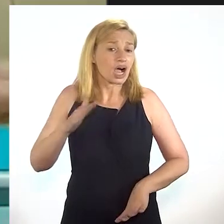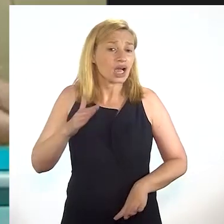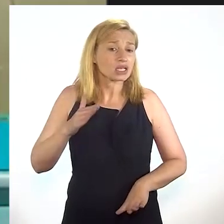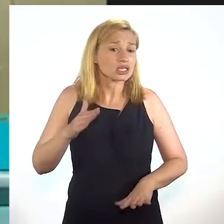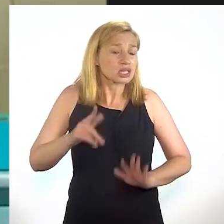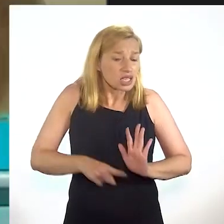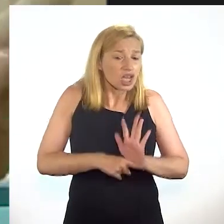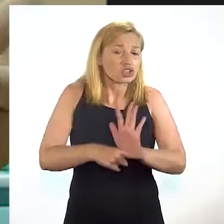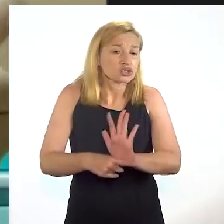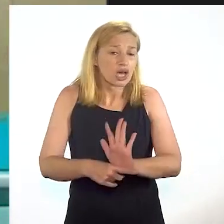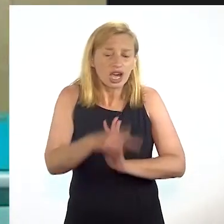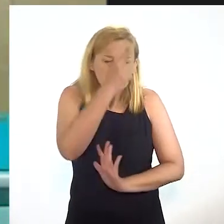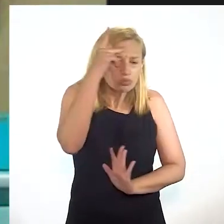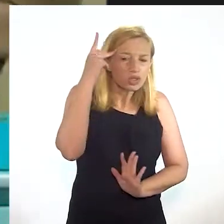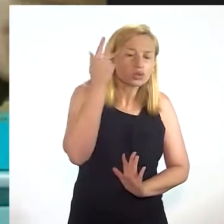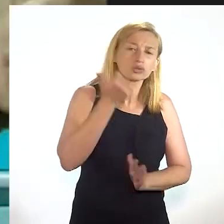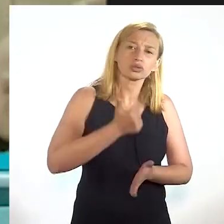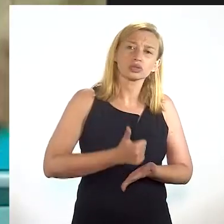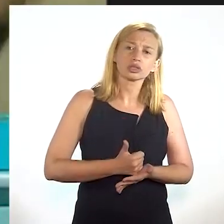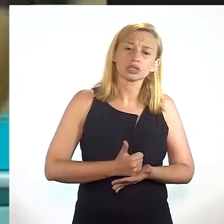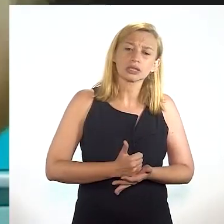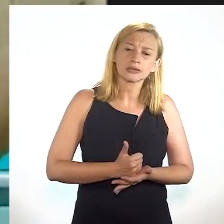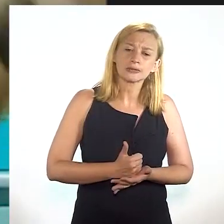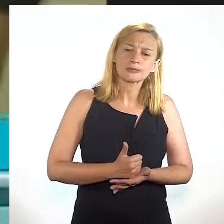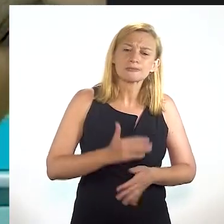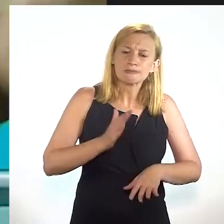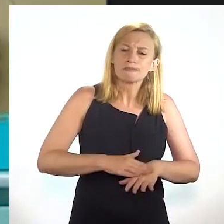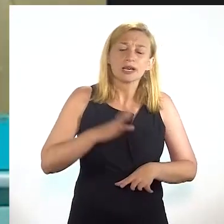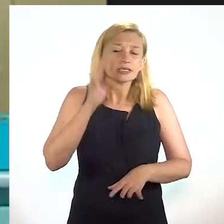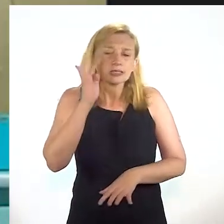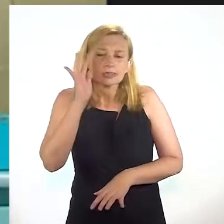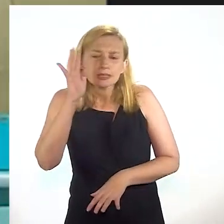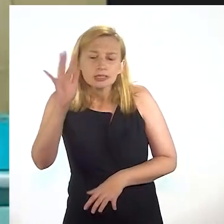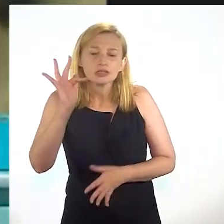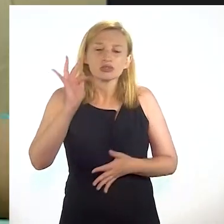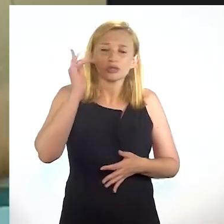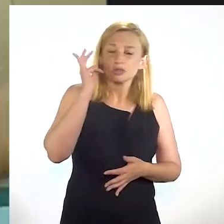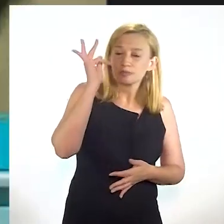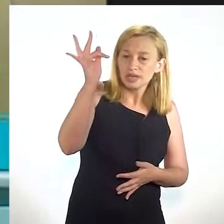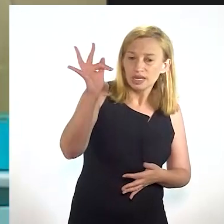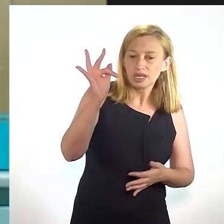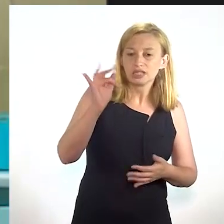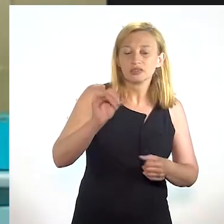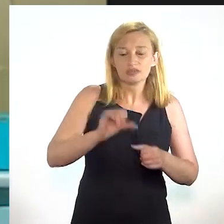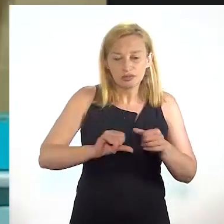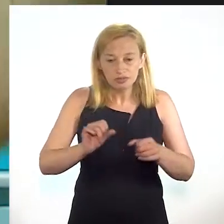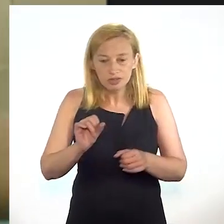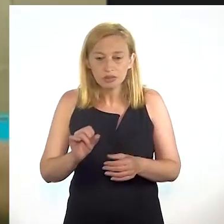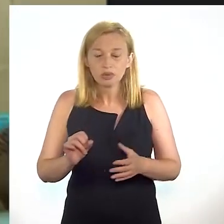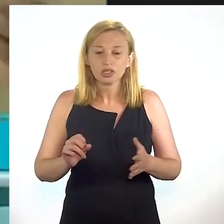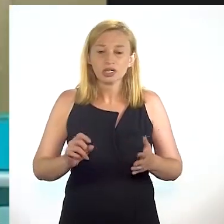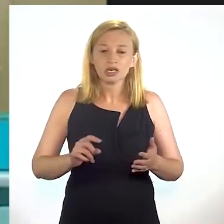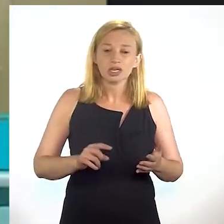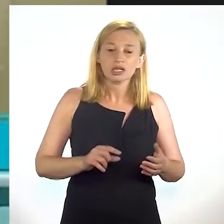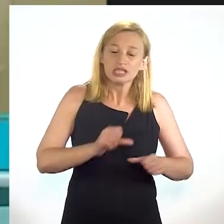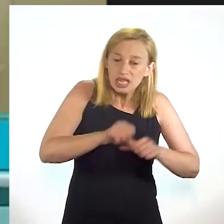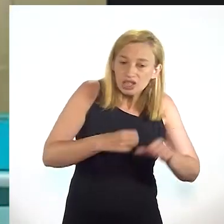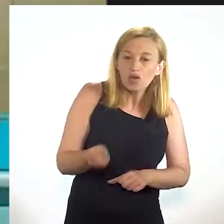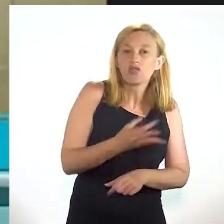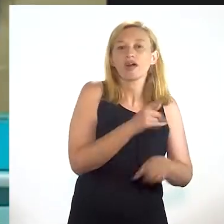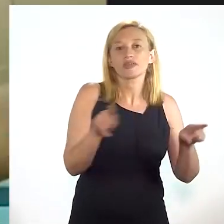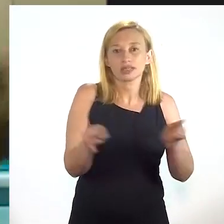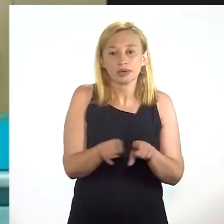para impactar ainda mais e colaborar para que as pessoas possam ter mais esperança, poder se